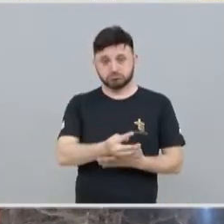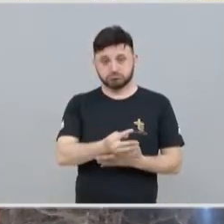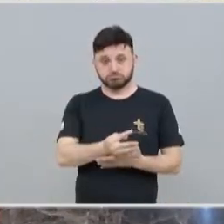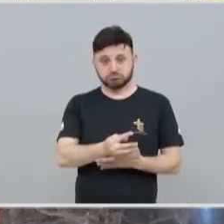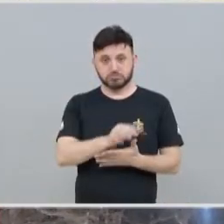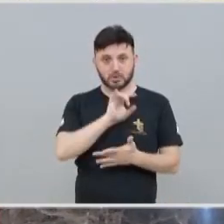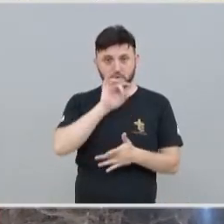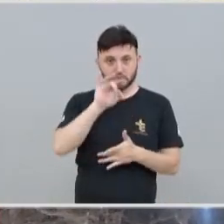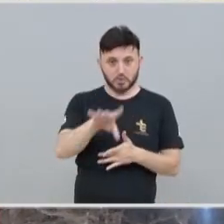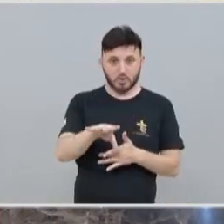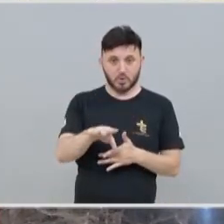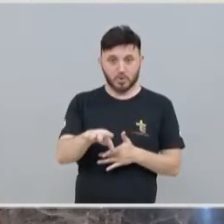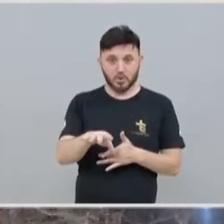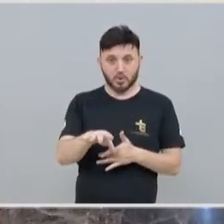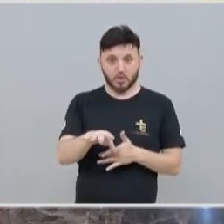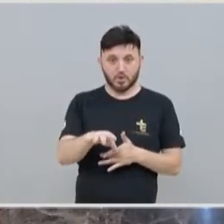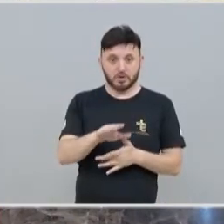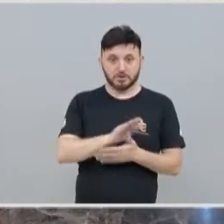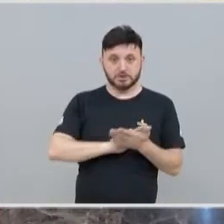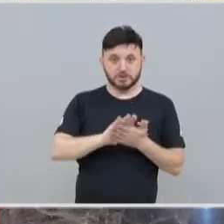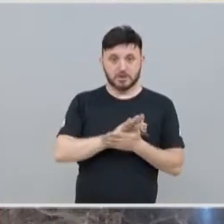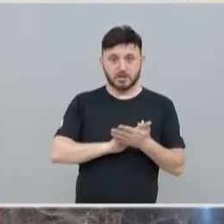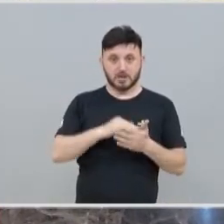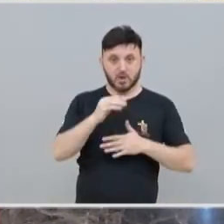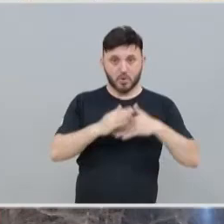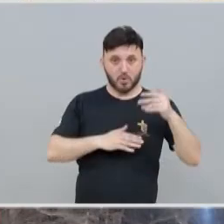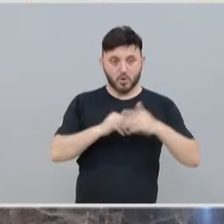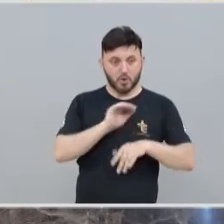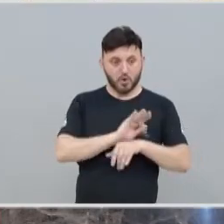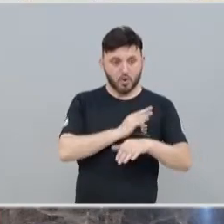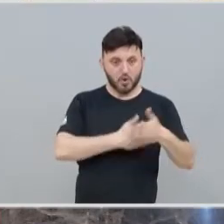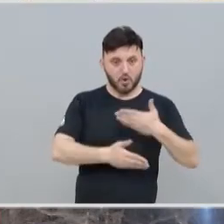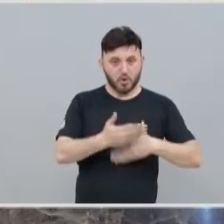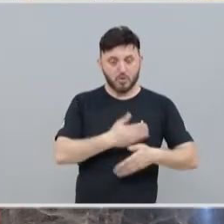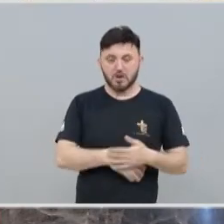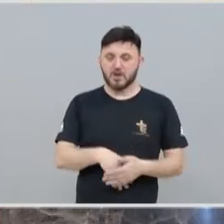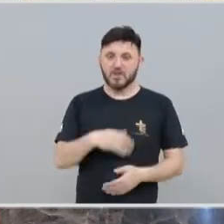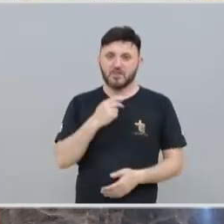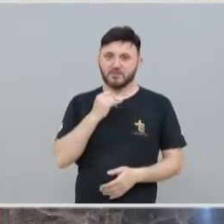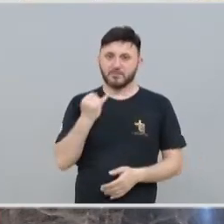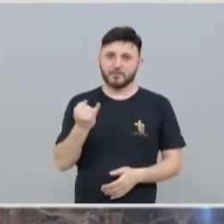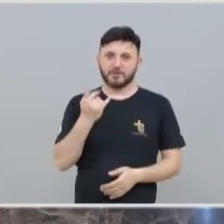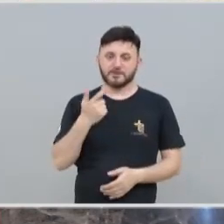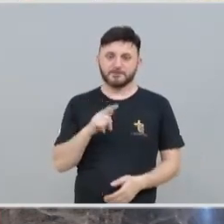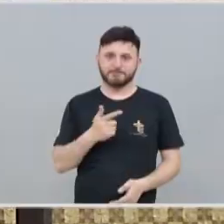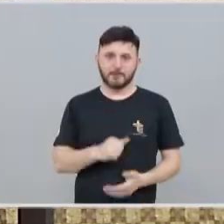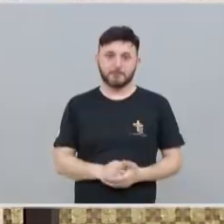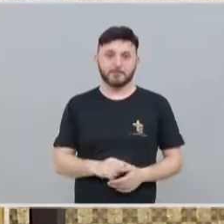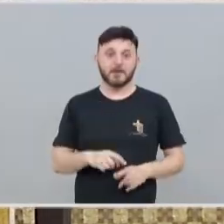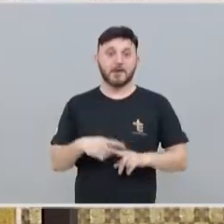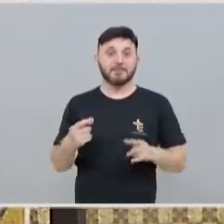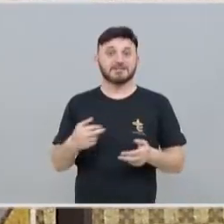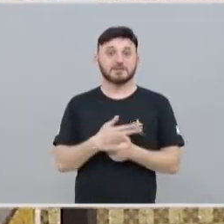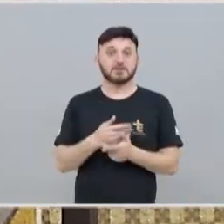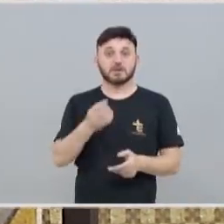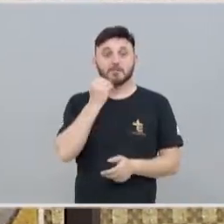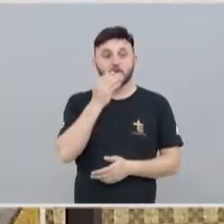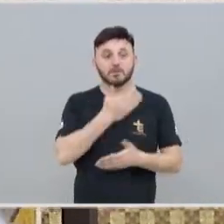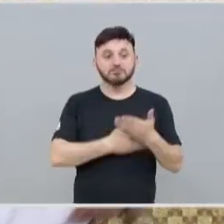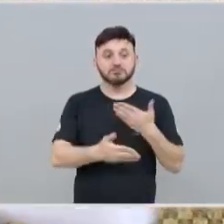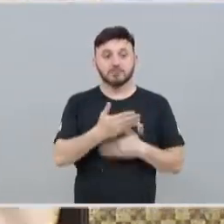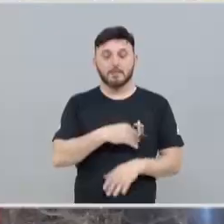somente 100 obras não vale nada mas não quer dizer que a fé não é importante só as boas obras são o suficiente